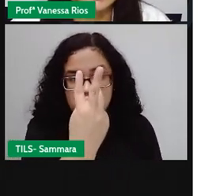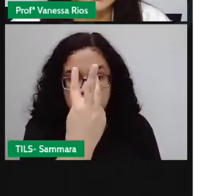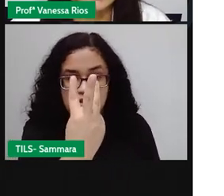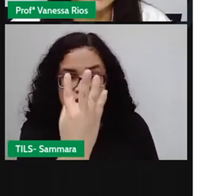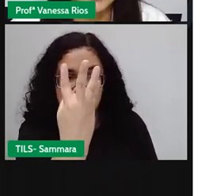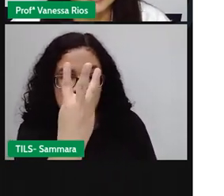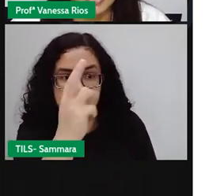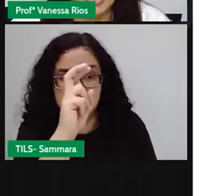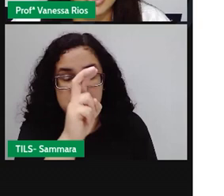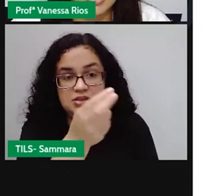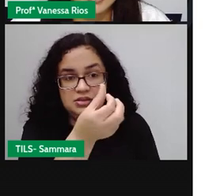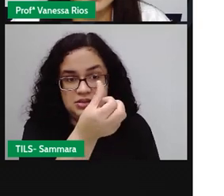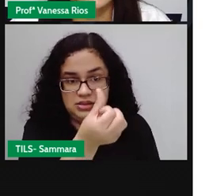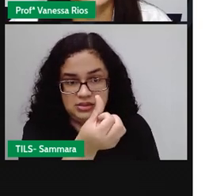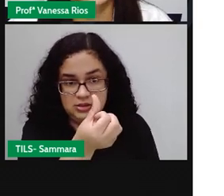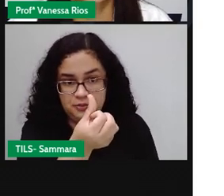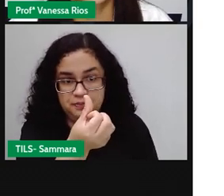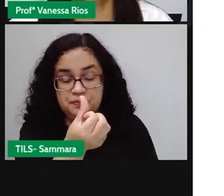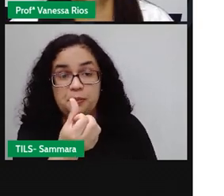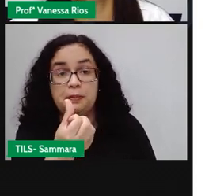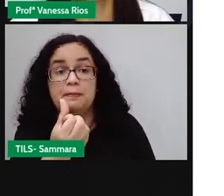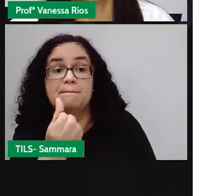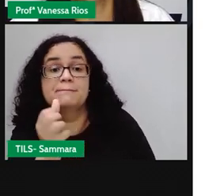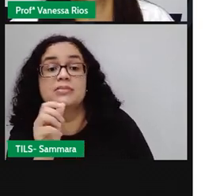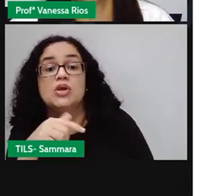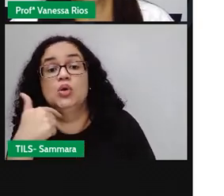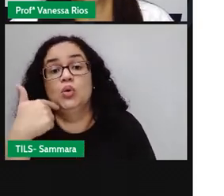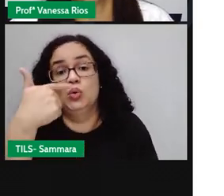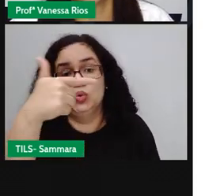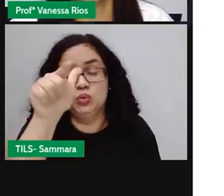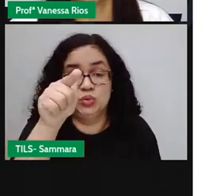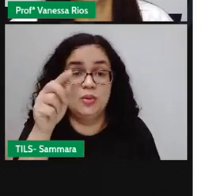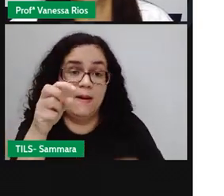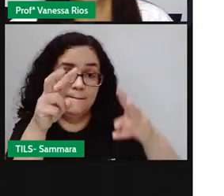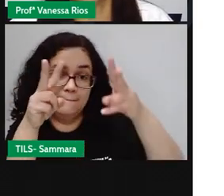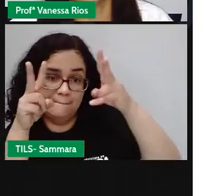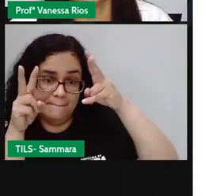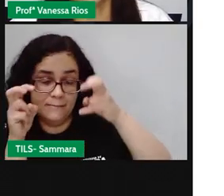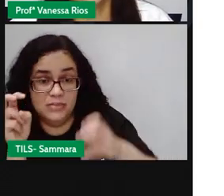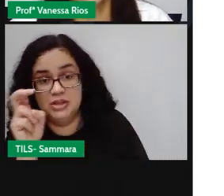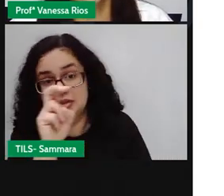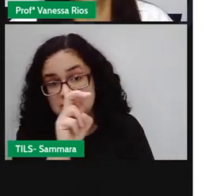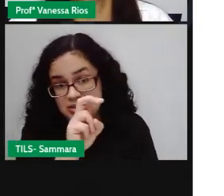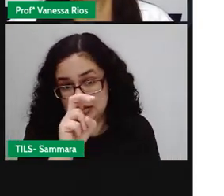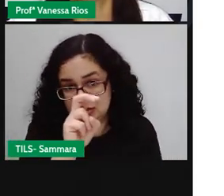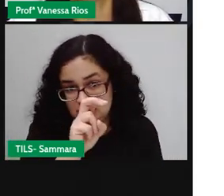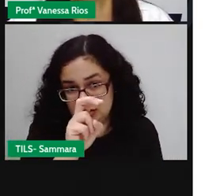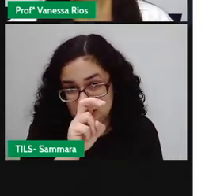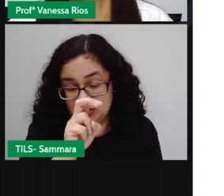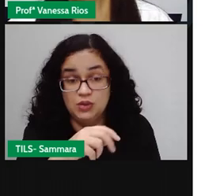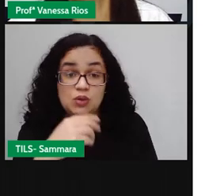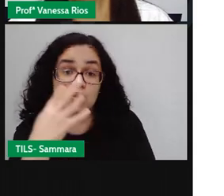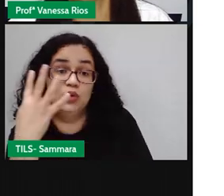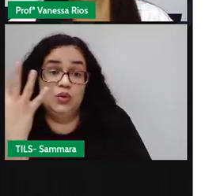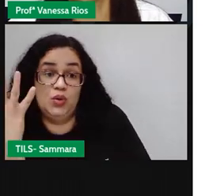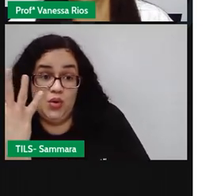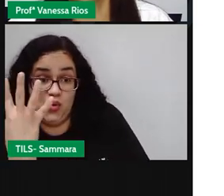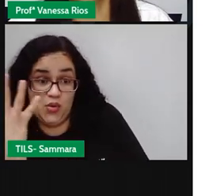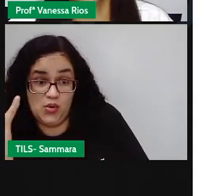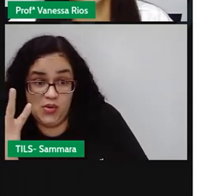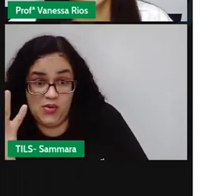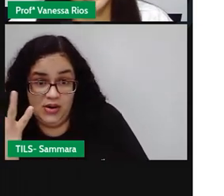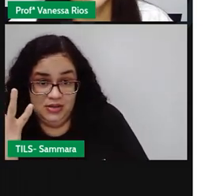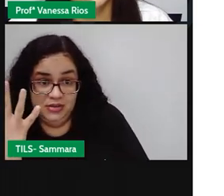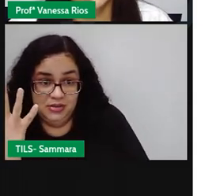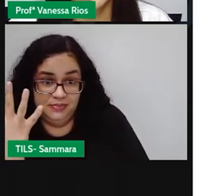três, quatro, cinco, seis. Nesse outro dominó, a gente observa cinco. E nesse outro